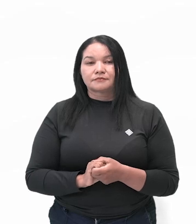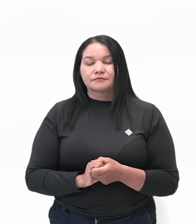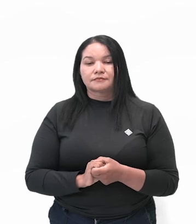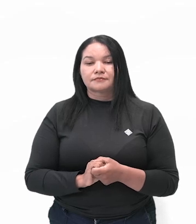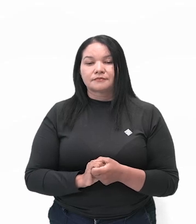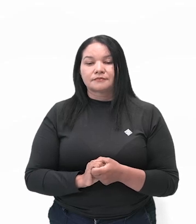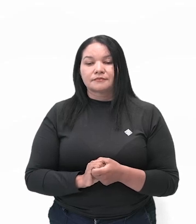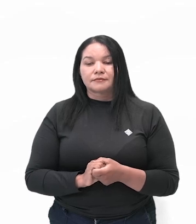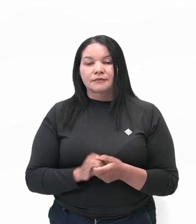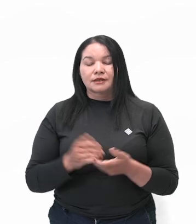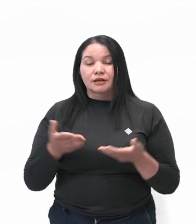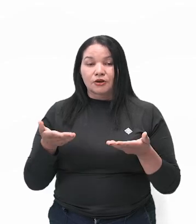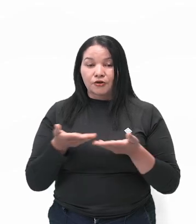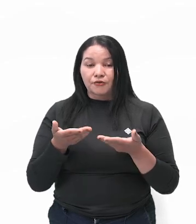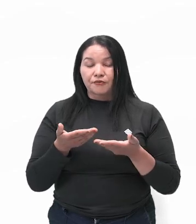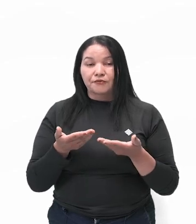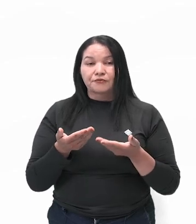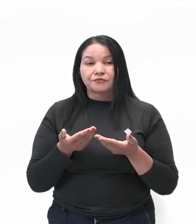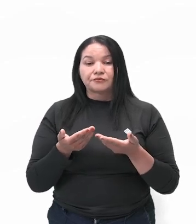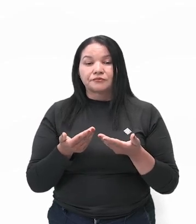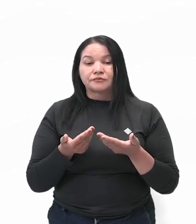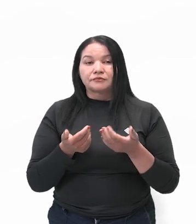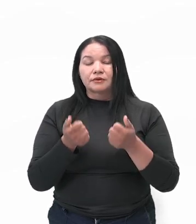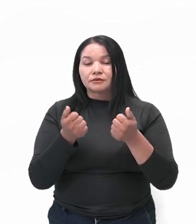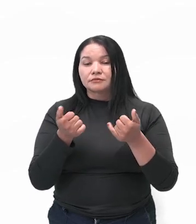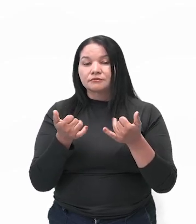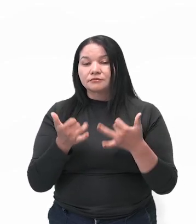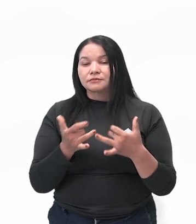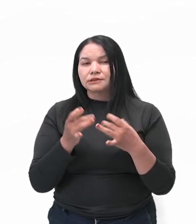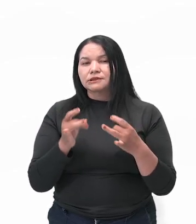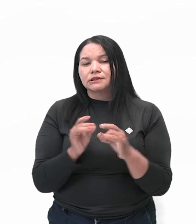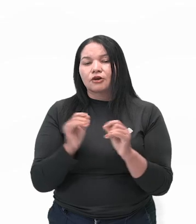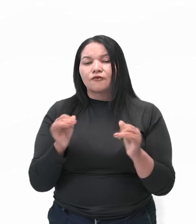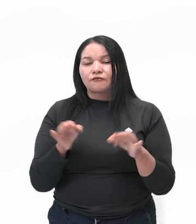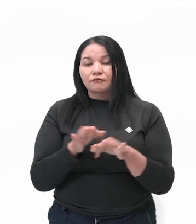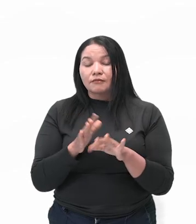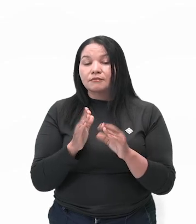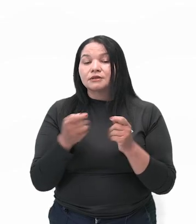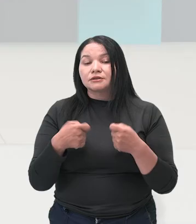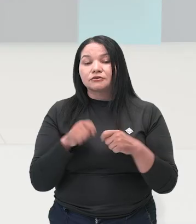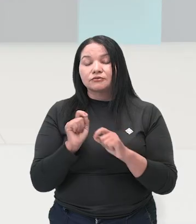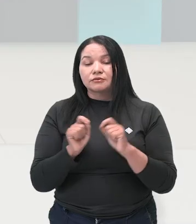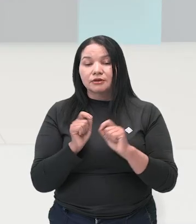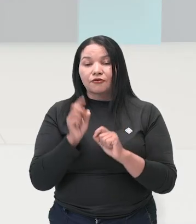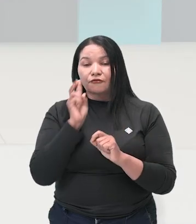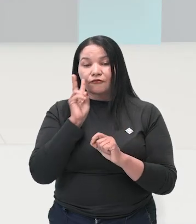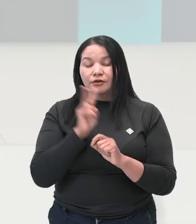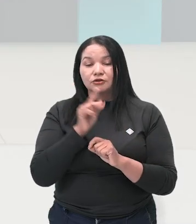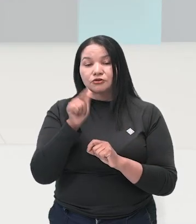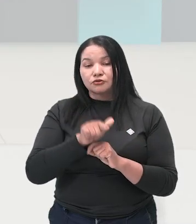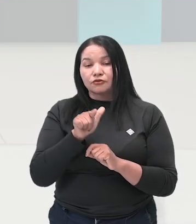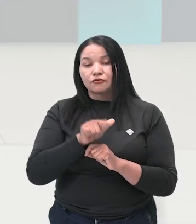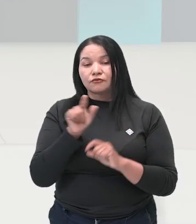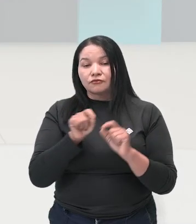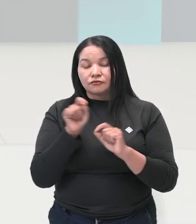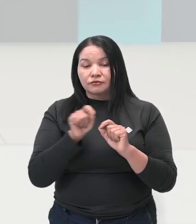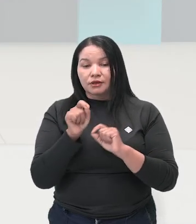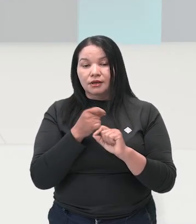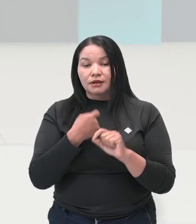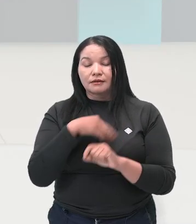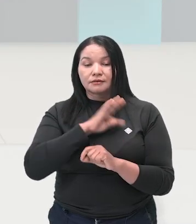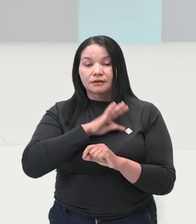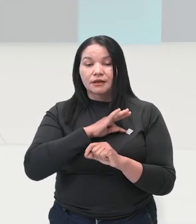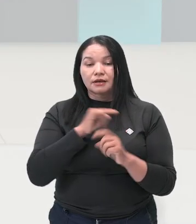gente fechar aí com chave de ouro, nós vamos agora analisar novamente aí o que é quem